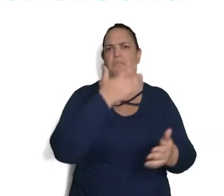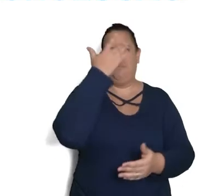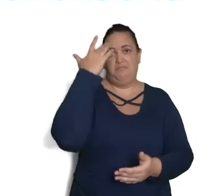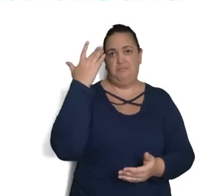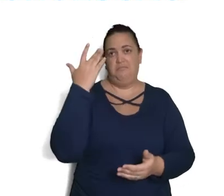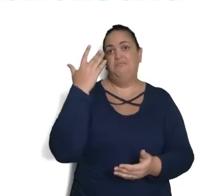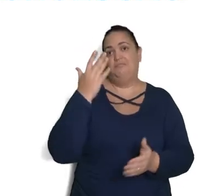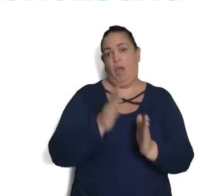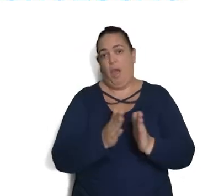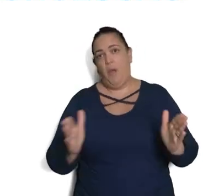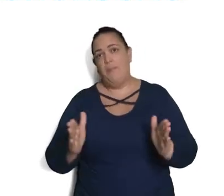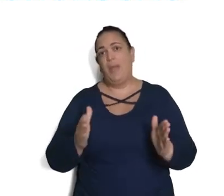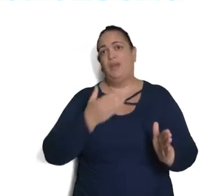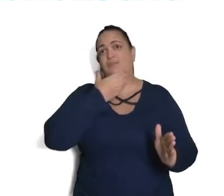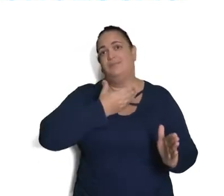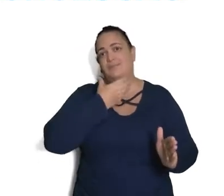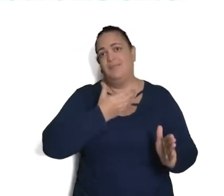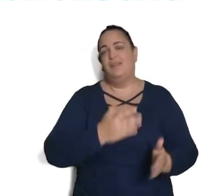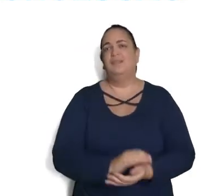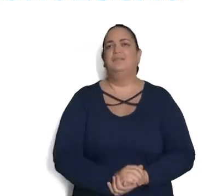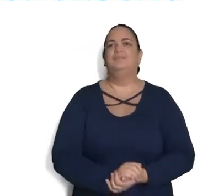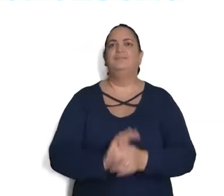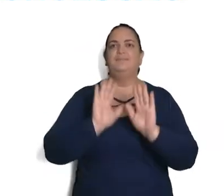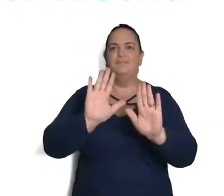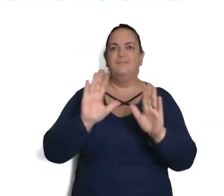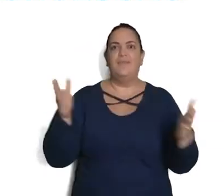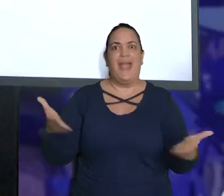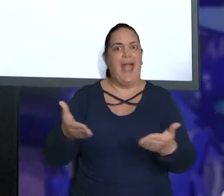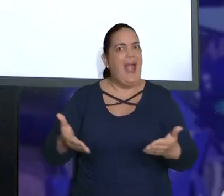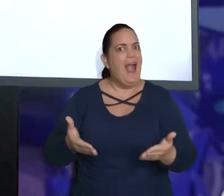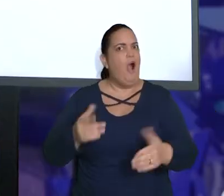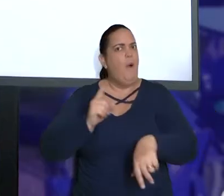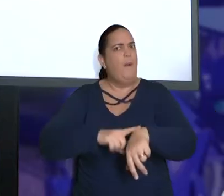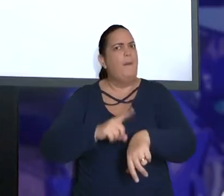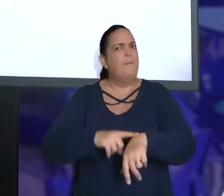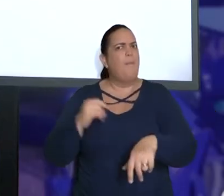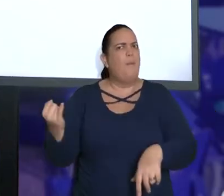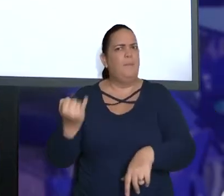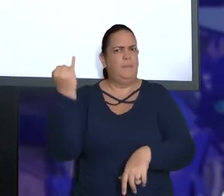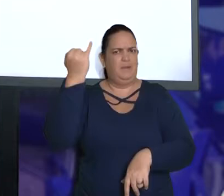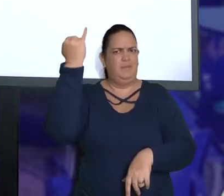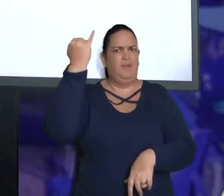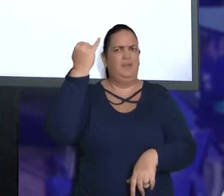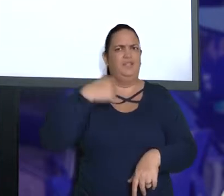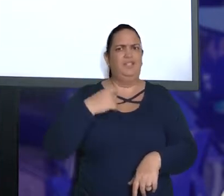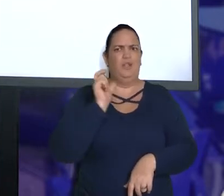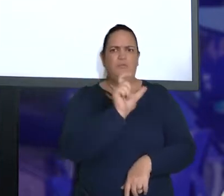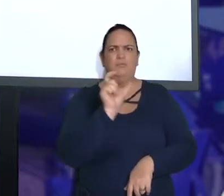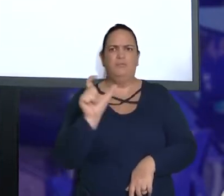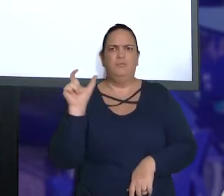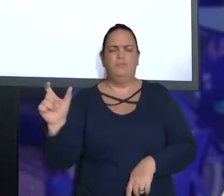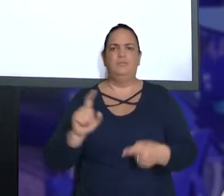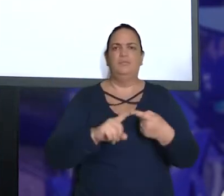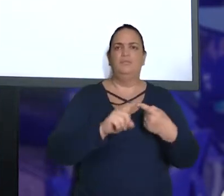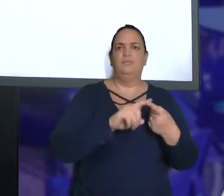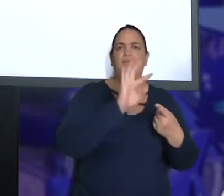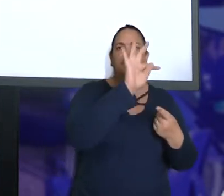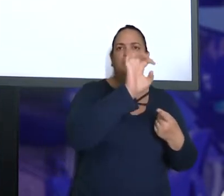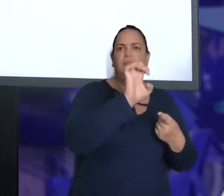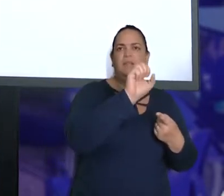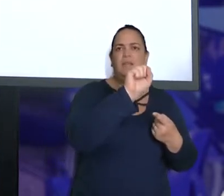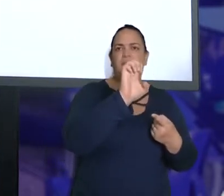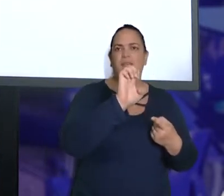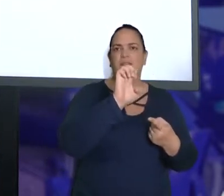Aqui então chegamos num momento muito importante. Se você percebeu até agora, eu tenho utilizado algumas palavrinhas-chave, né? Eu tenho falado de tese,